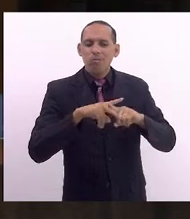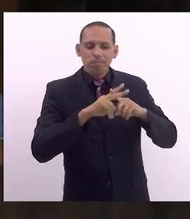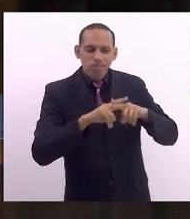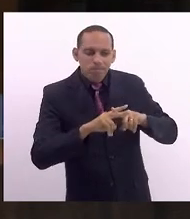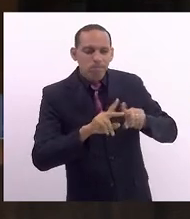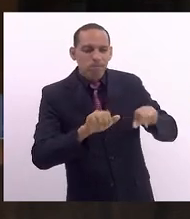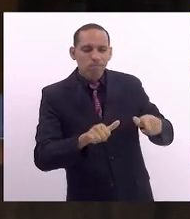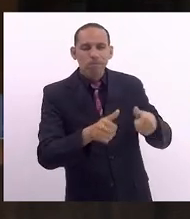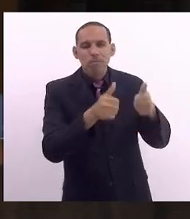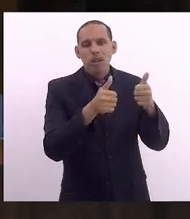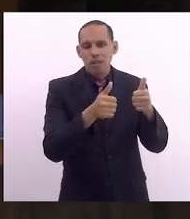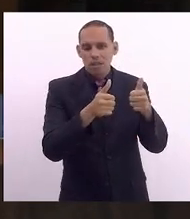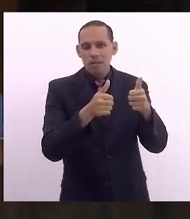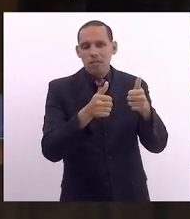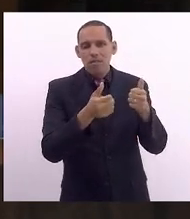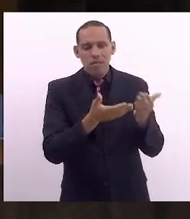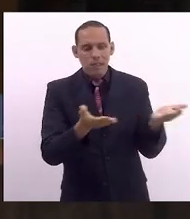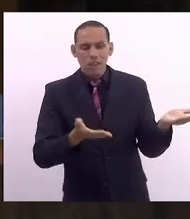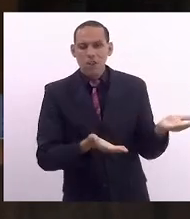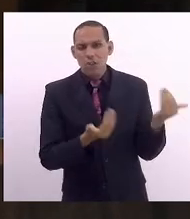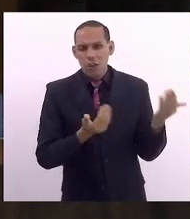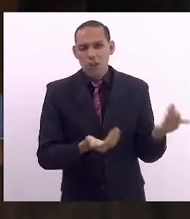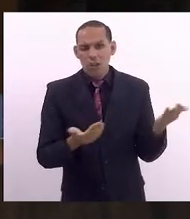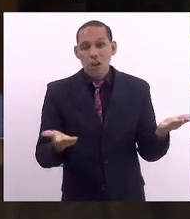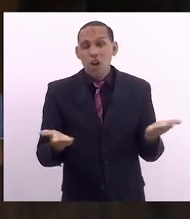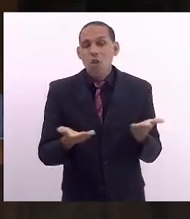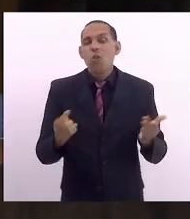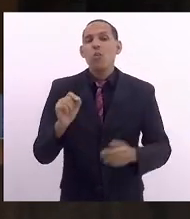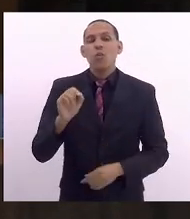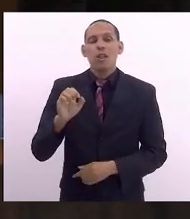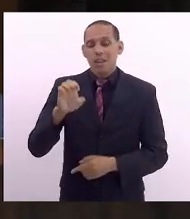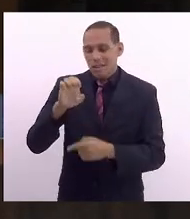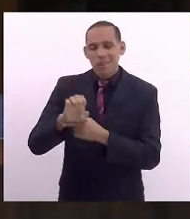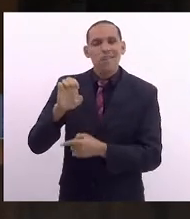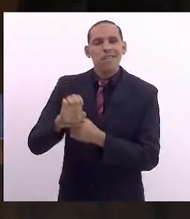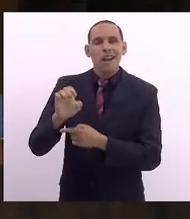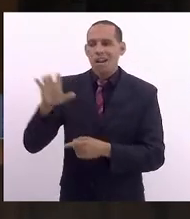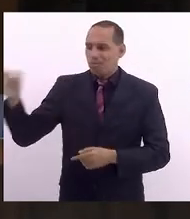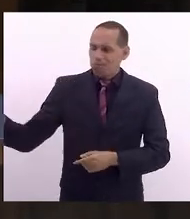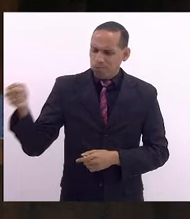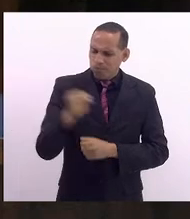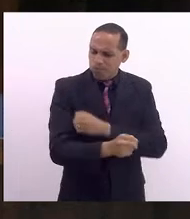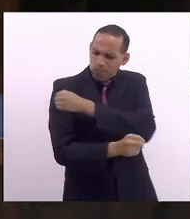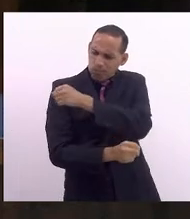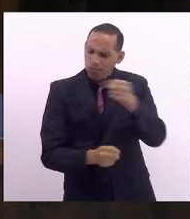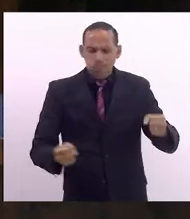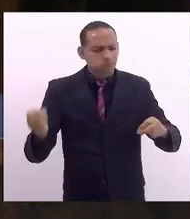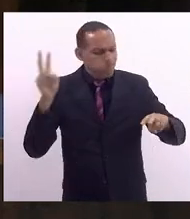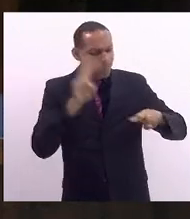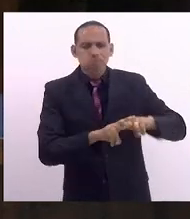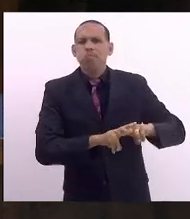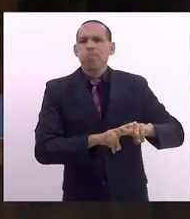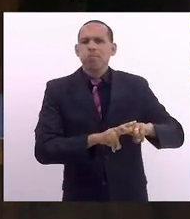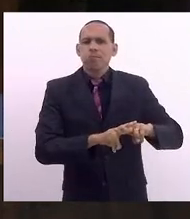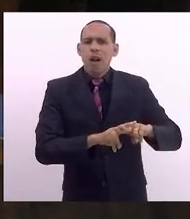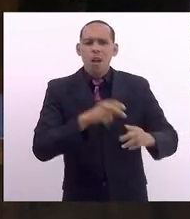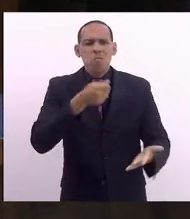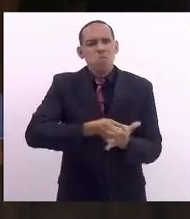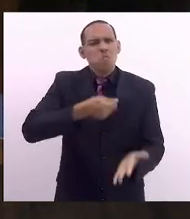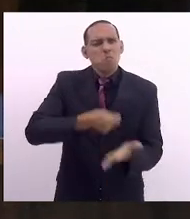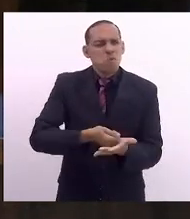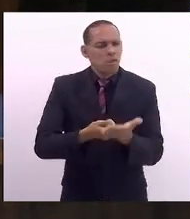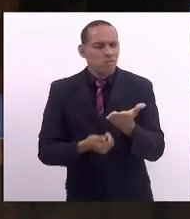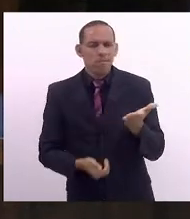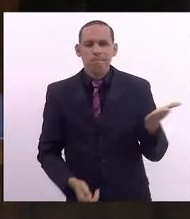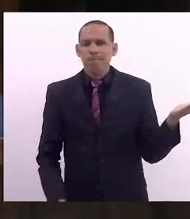diretamente. Pensar que hoje é o Estado diretamente que prende e pune esses sujeitos. Então,